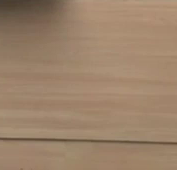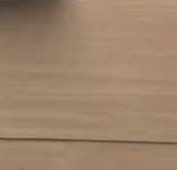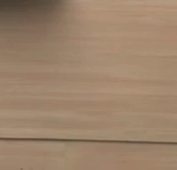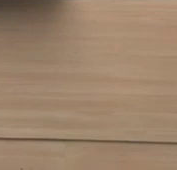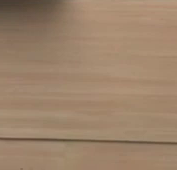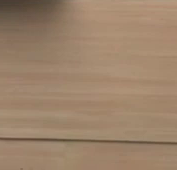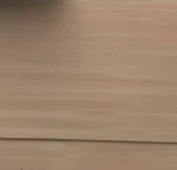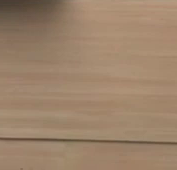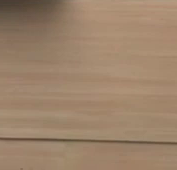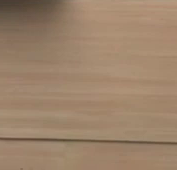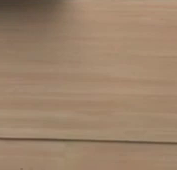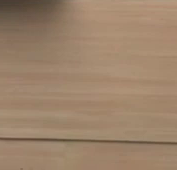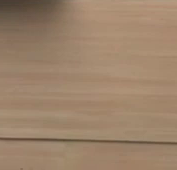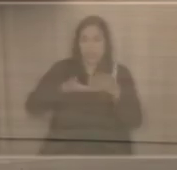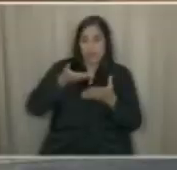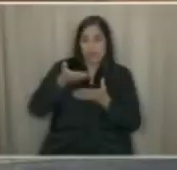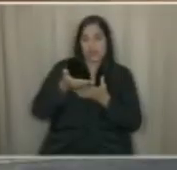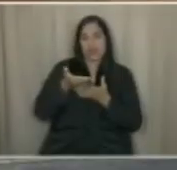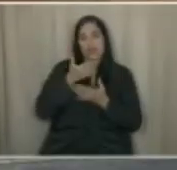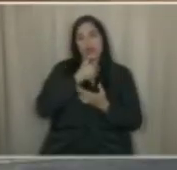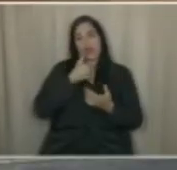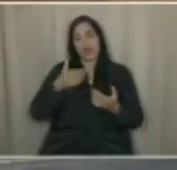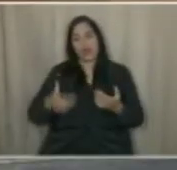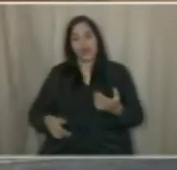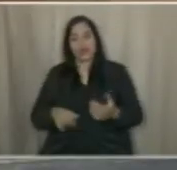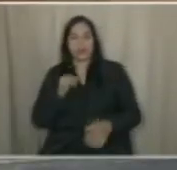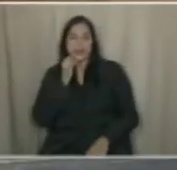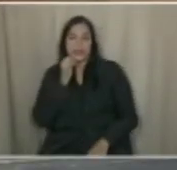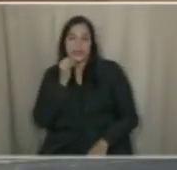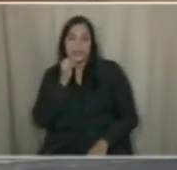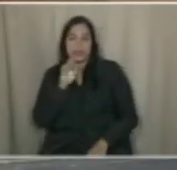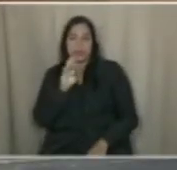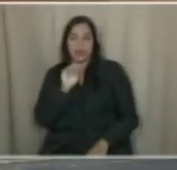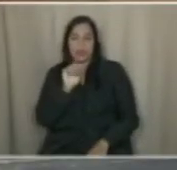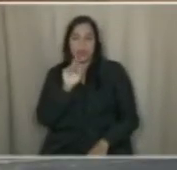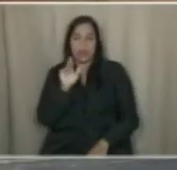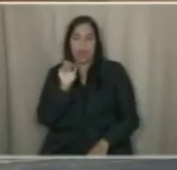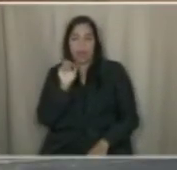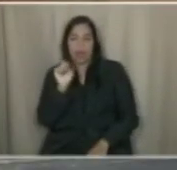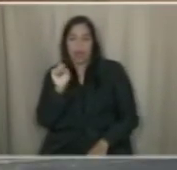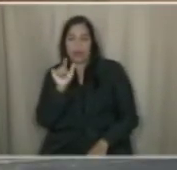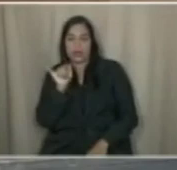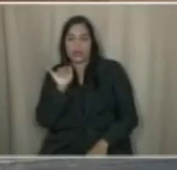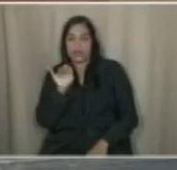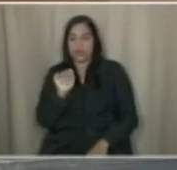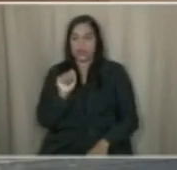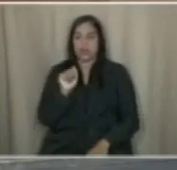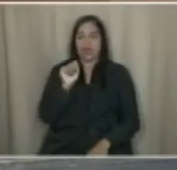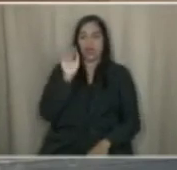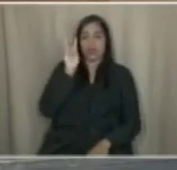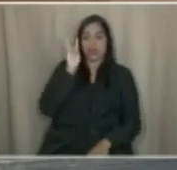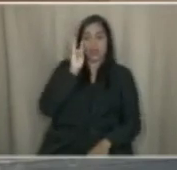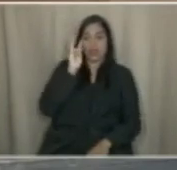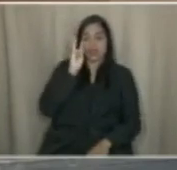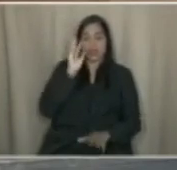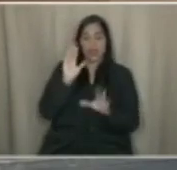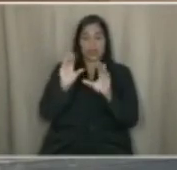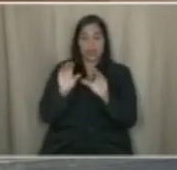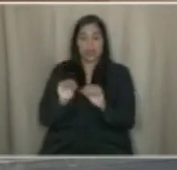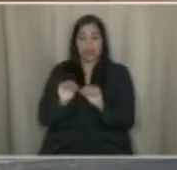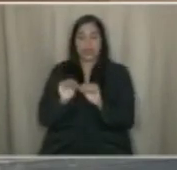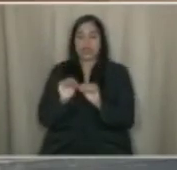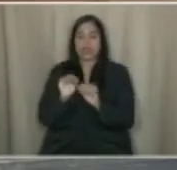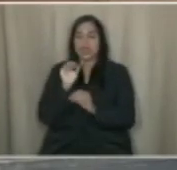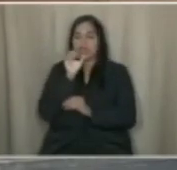saúde da rede municipal. Vamos falar da Barros Lima. Plantão terça-noite, sábado dia. O fatídico plantão em que ocorreu o